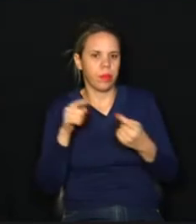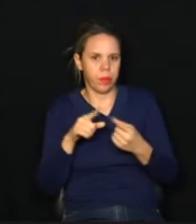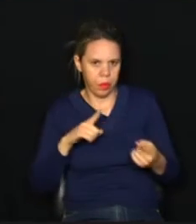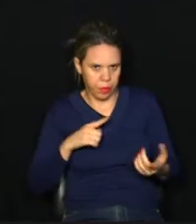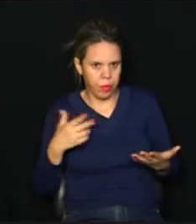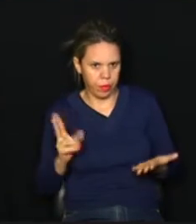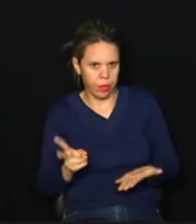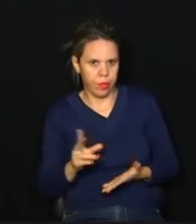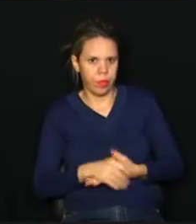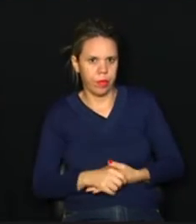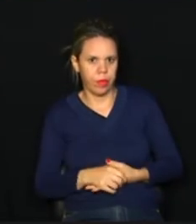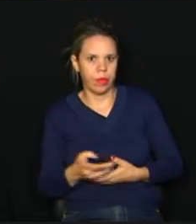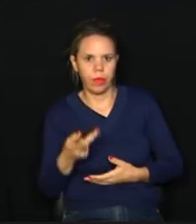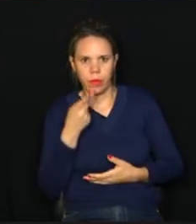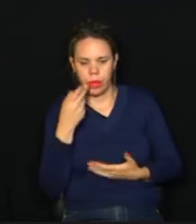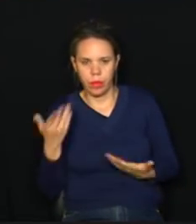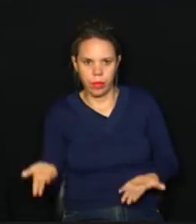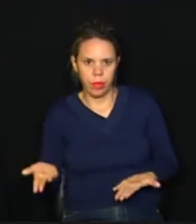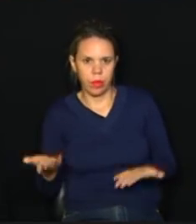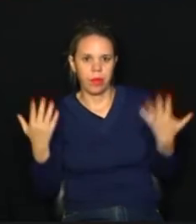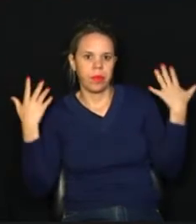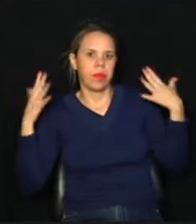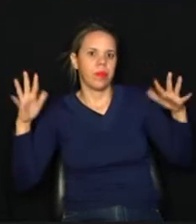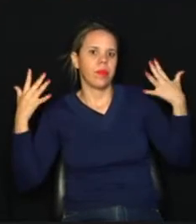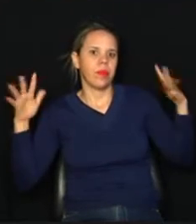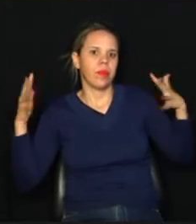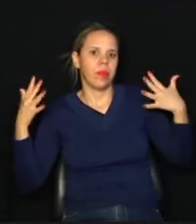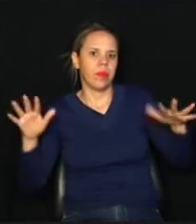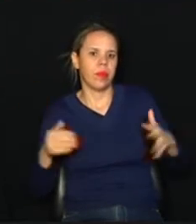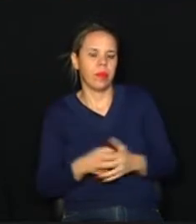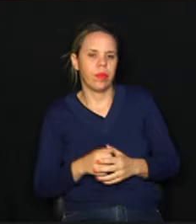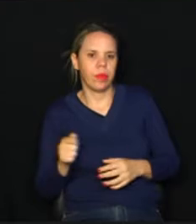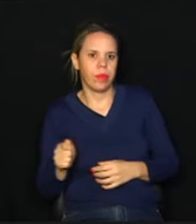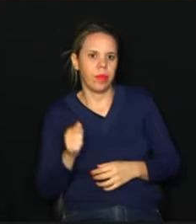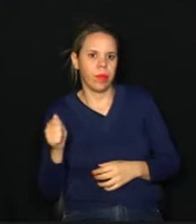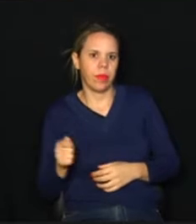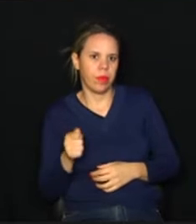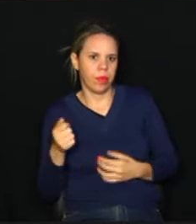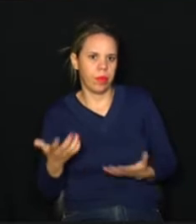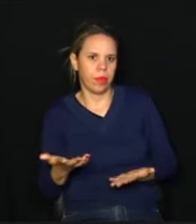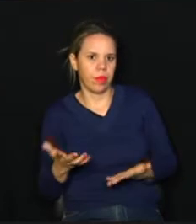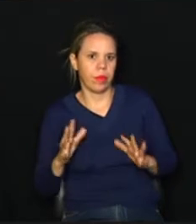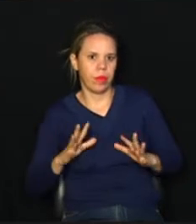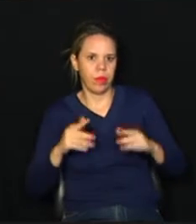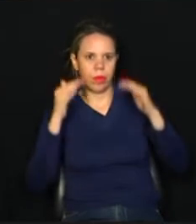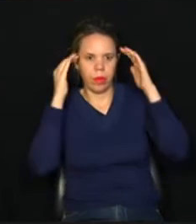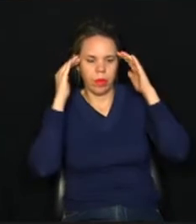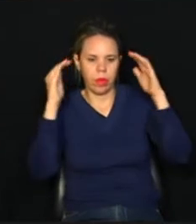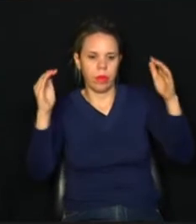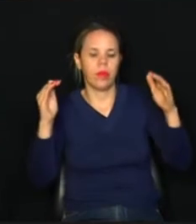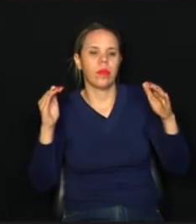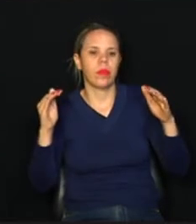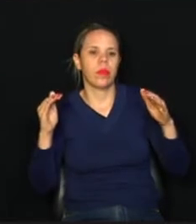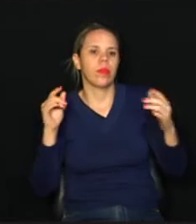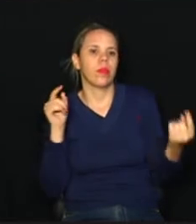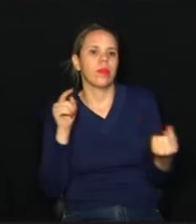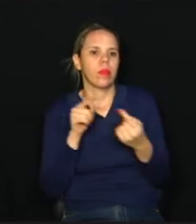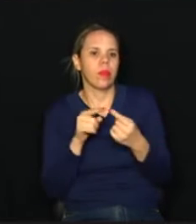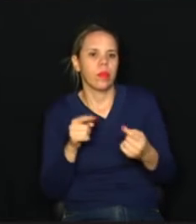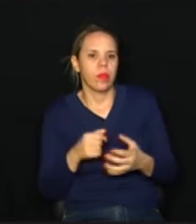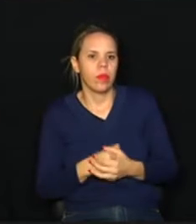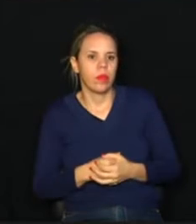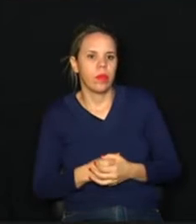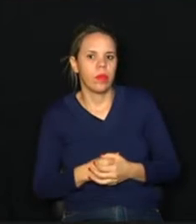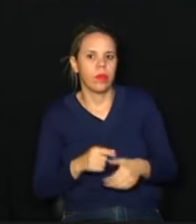sido, né? Quero aqui, então, também parabenizar a associação por cumprir essa missão, né?